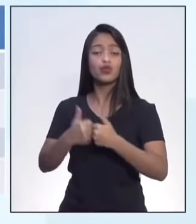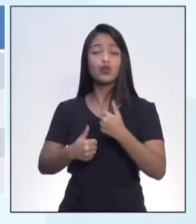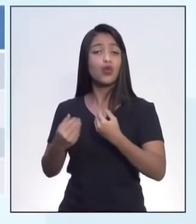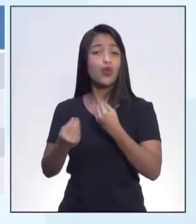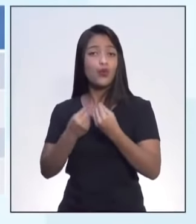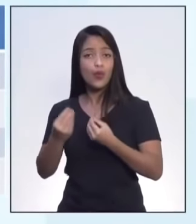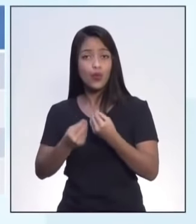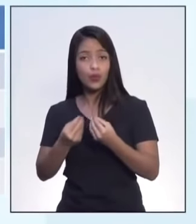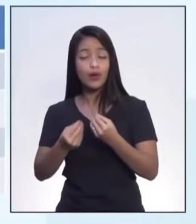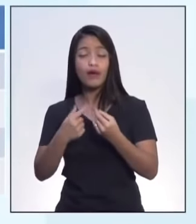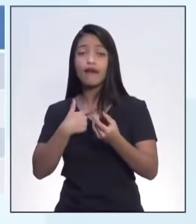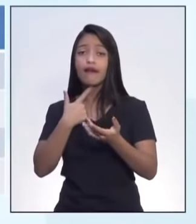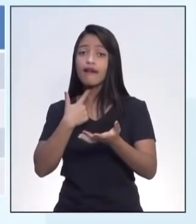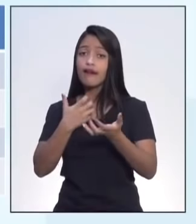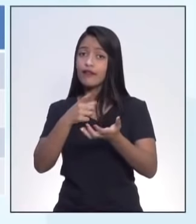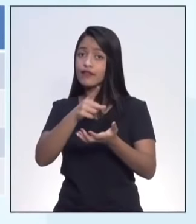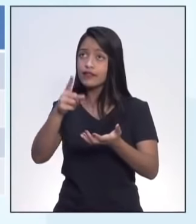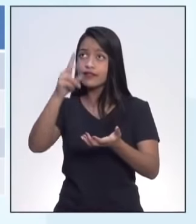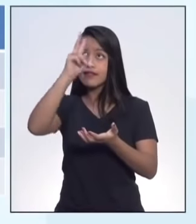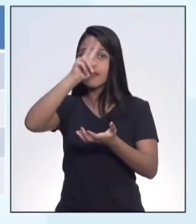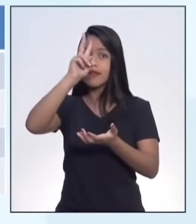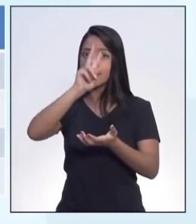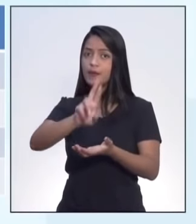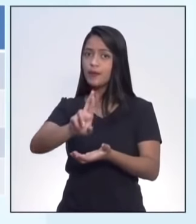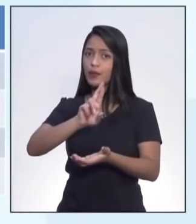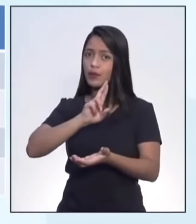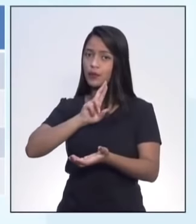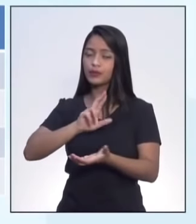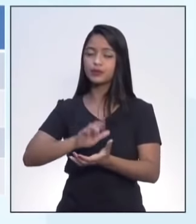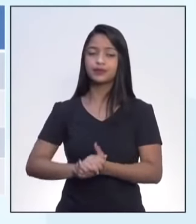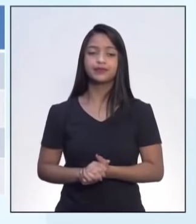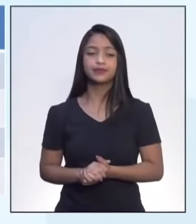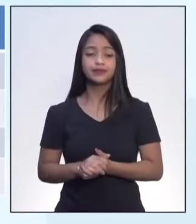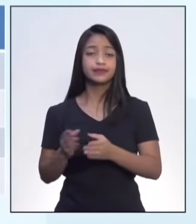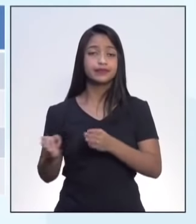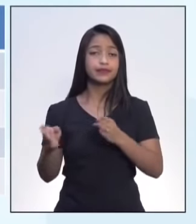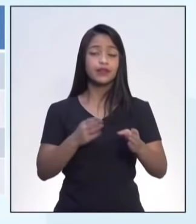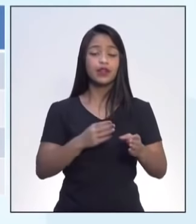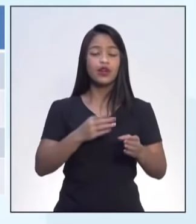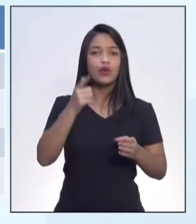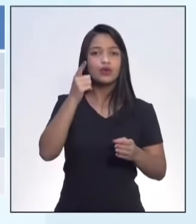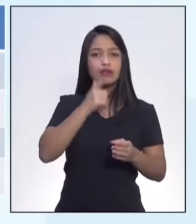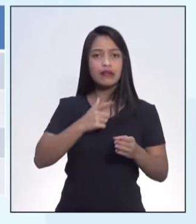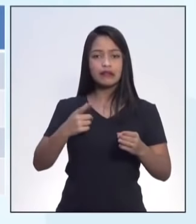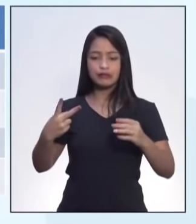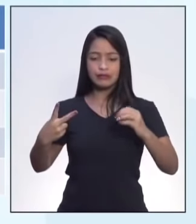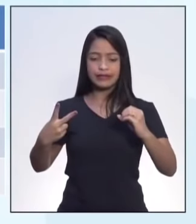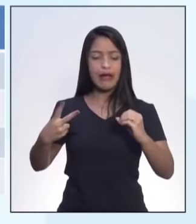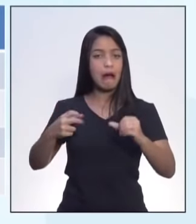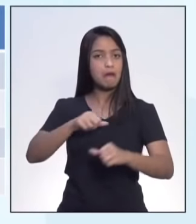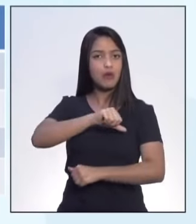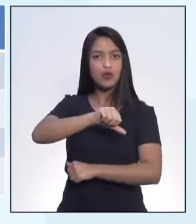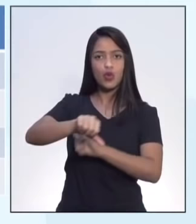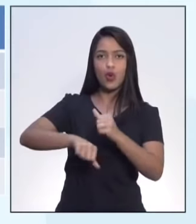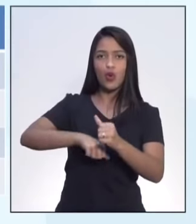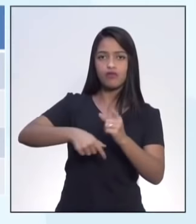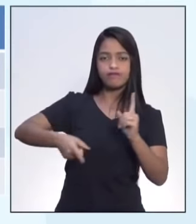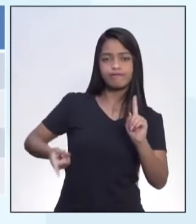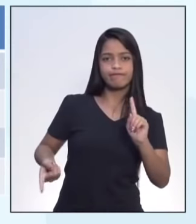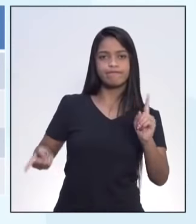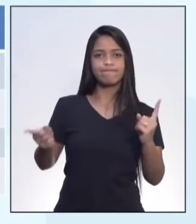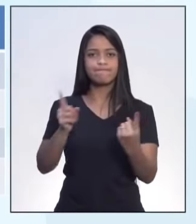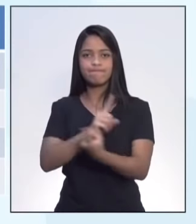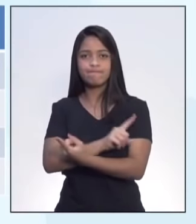dar resposta, eu quero que vocês tentem puxar da memória aí para ver o que sai. E a virada? Como é que foi essa virada? Na notícia,